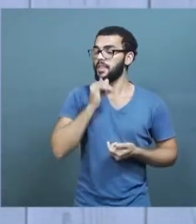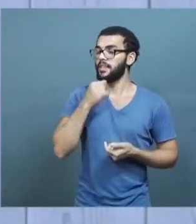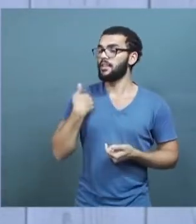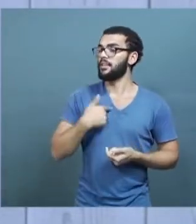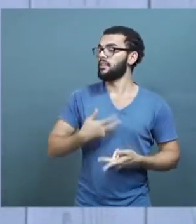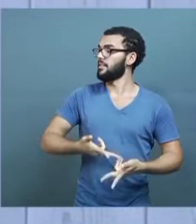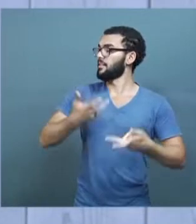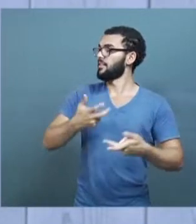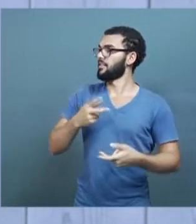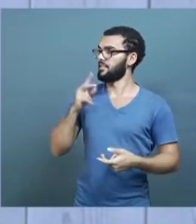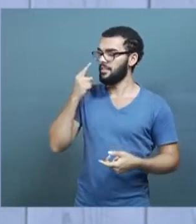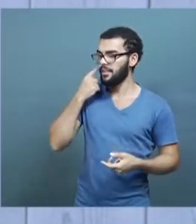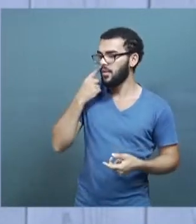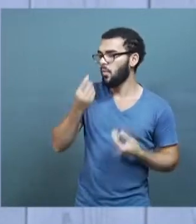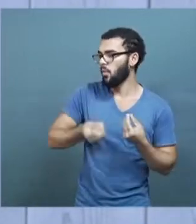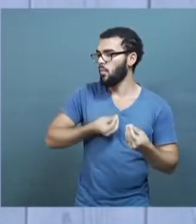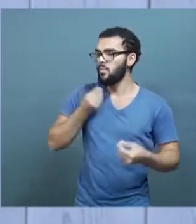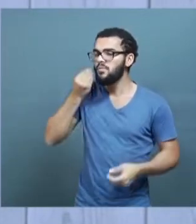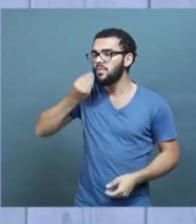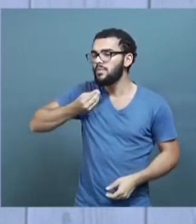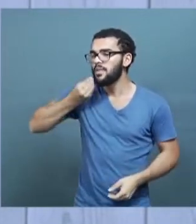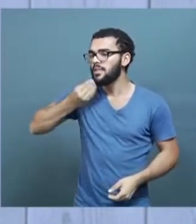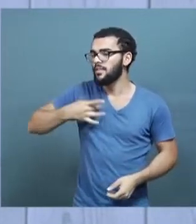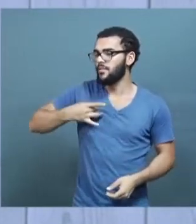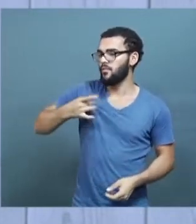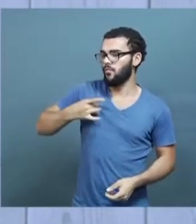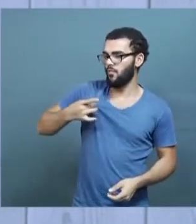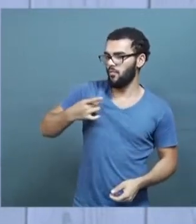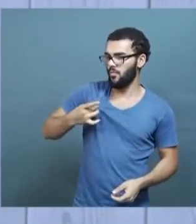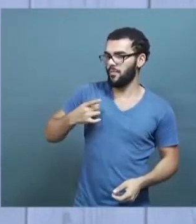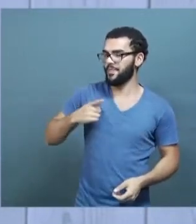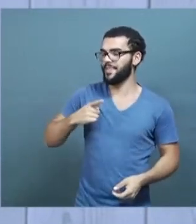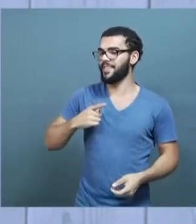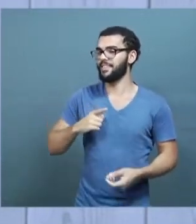essa experiência do trabalho voluntário, ela traz